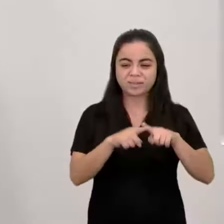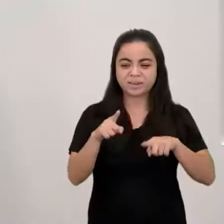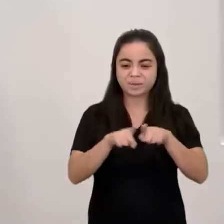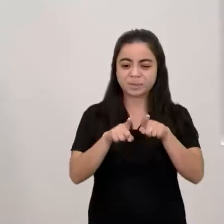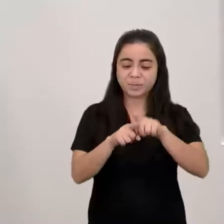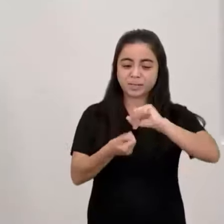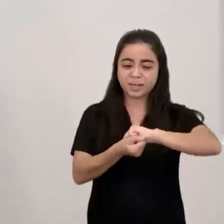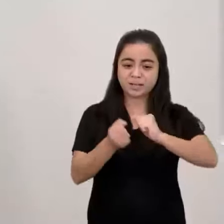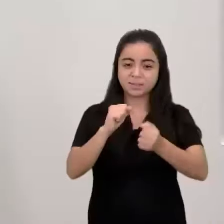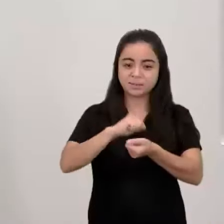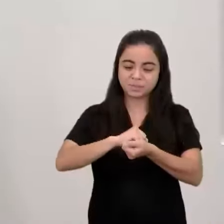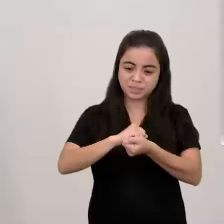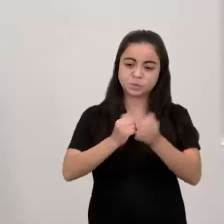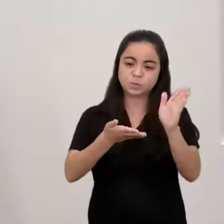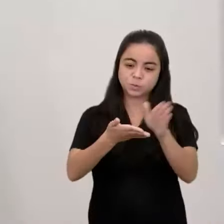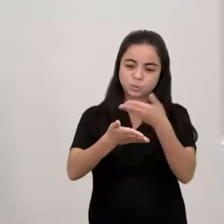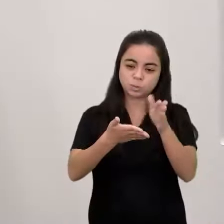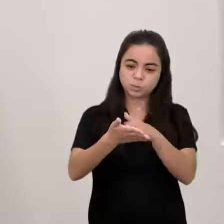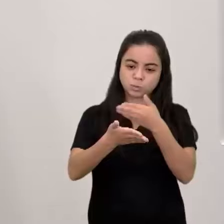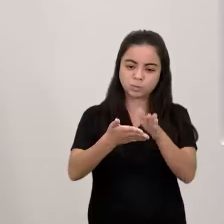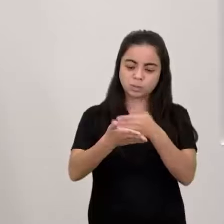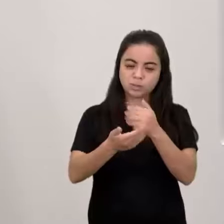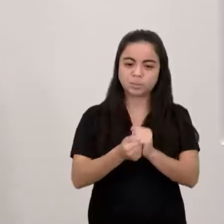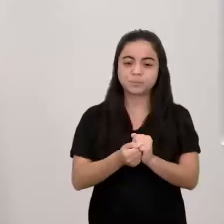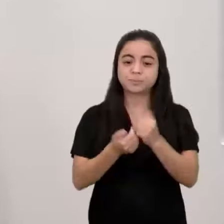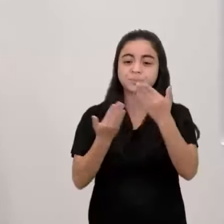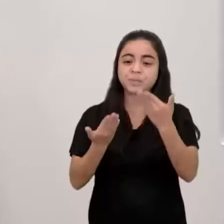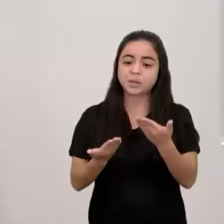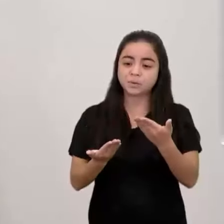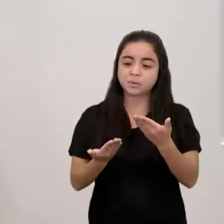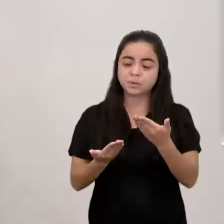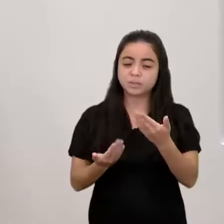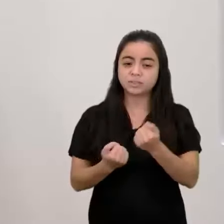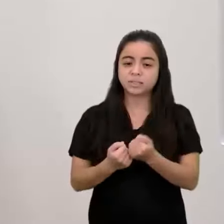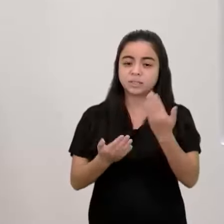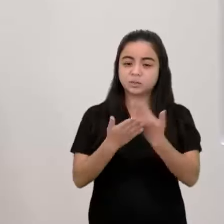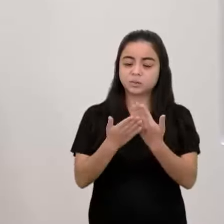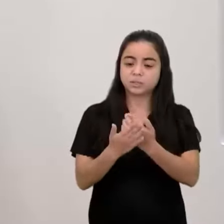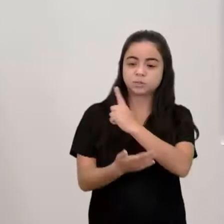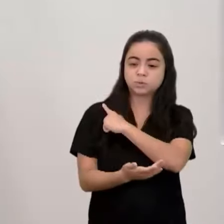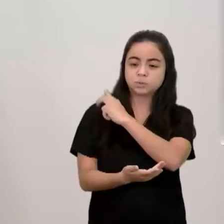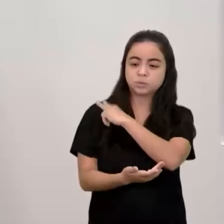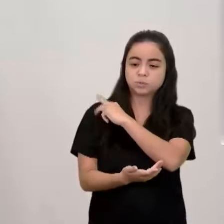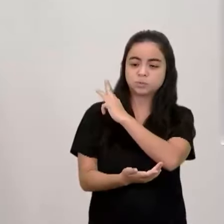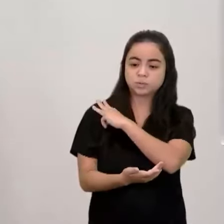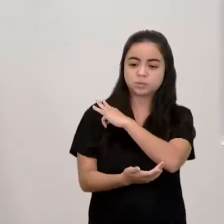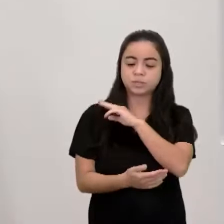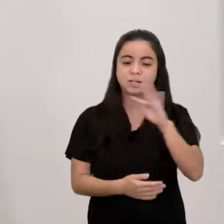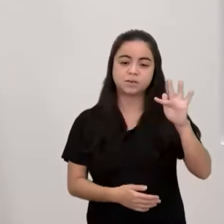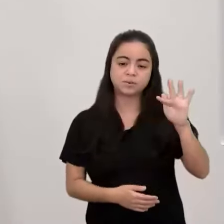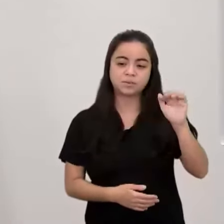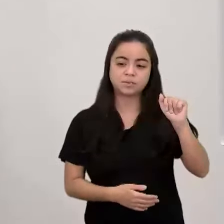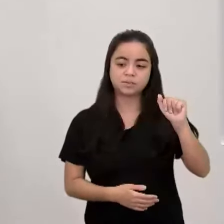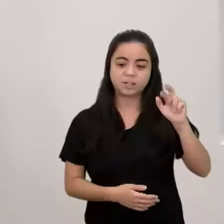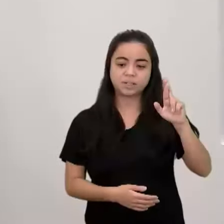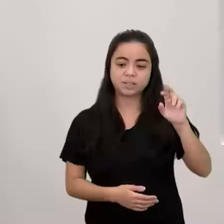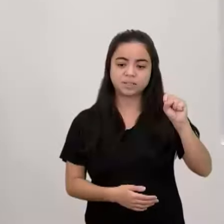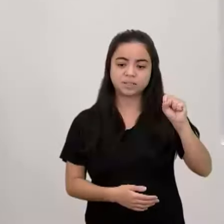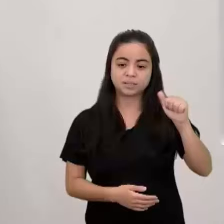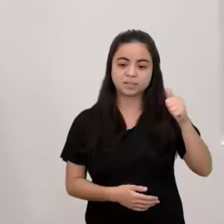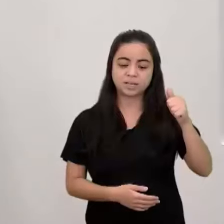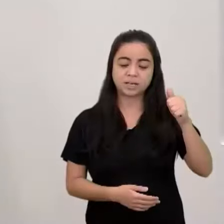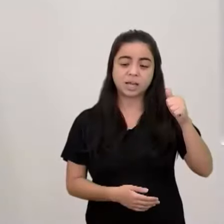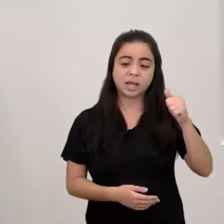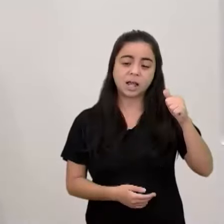adaptação dessa farsa, né? Que, como você aí, estudante do ensino médio, deve saber, né? Farsa é um texto curto, que